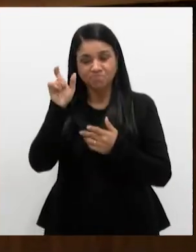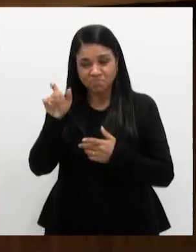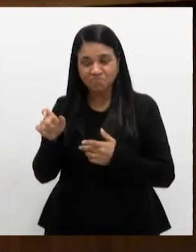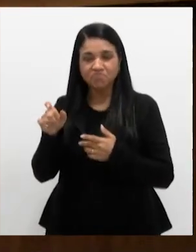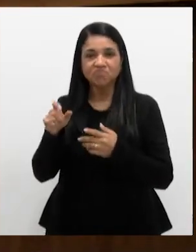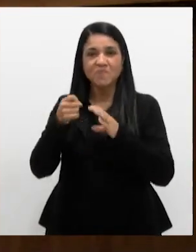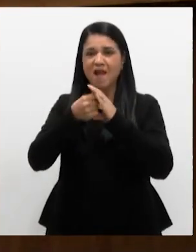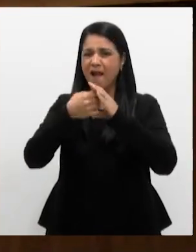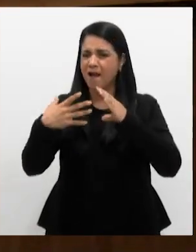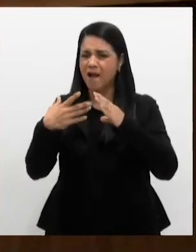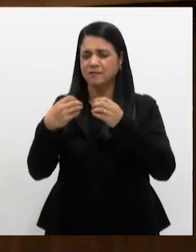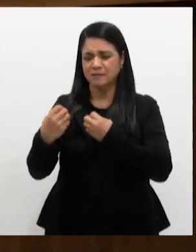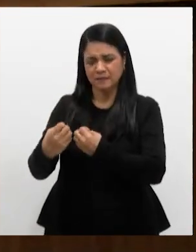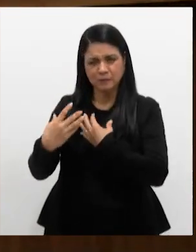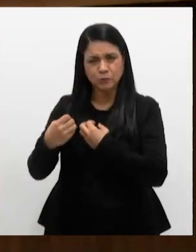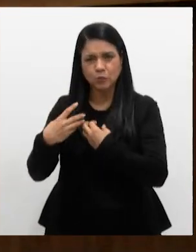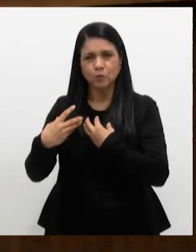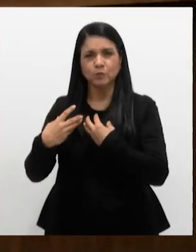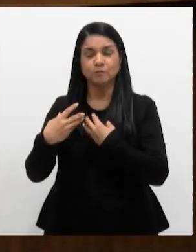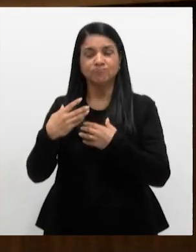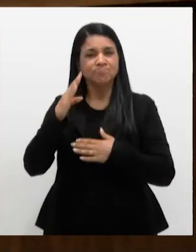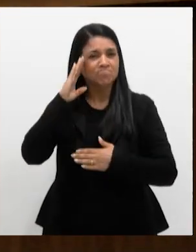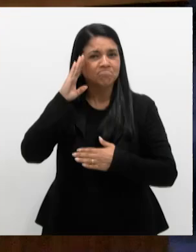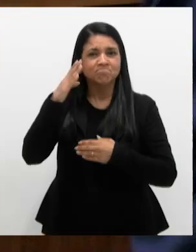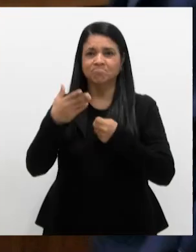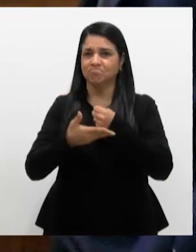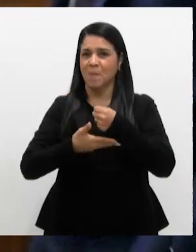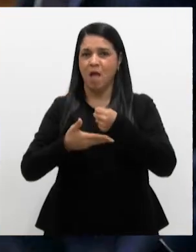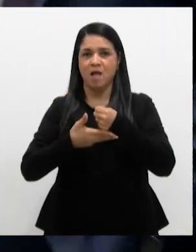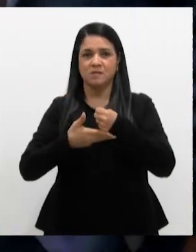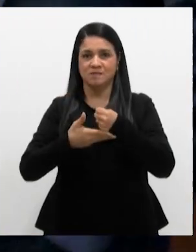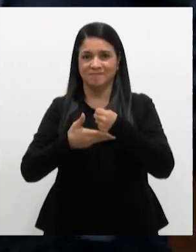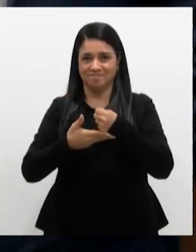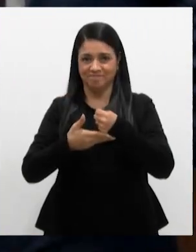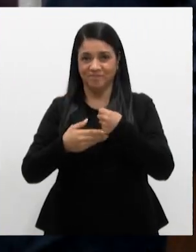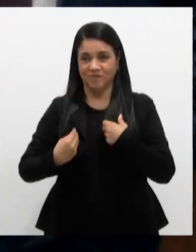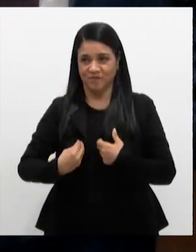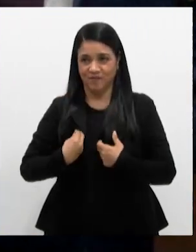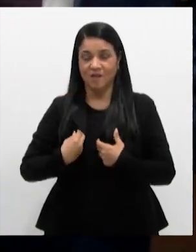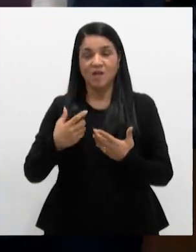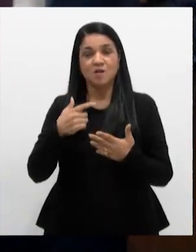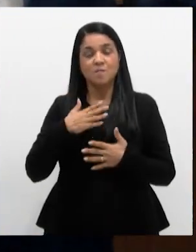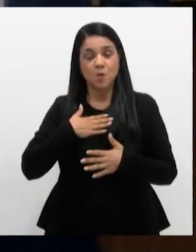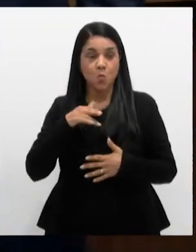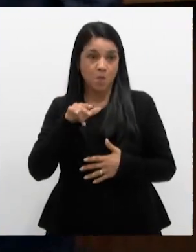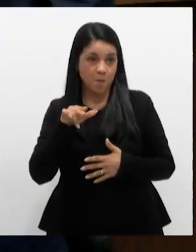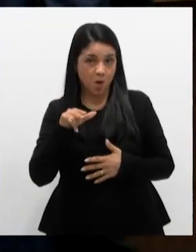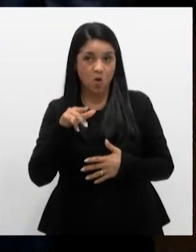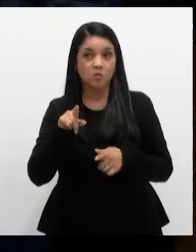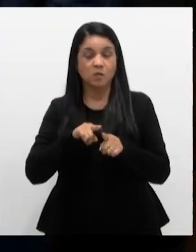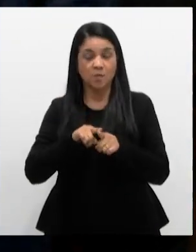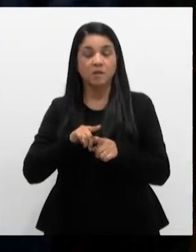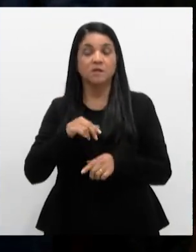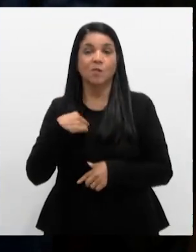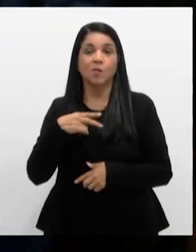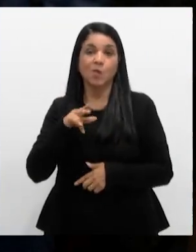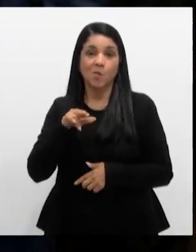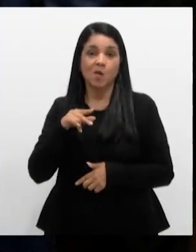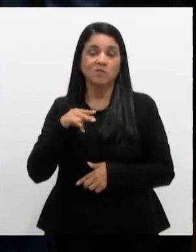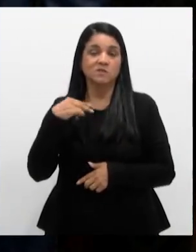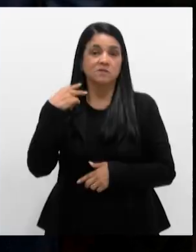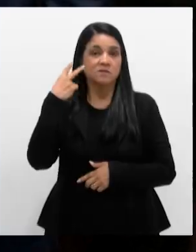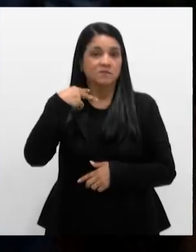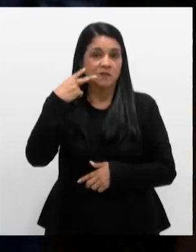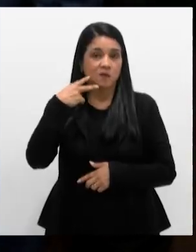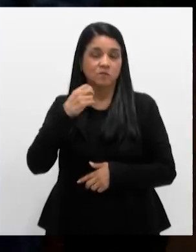deram caráter, nos ensinaram os bons princípios, e a gente só tem a agradecer. Está eu aqui, meu irmão, tem meu outro irmão em São Gonçalo, vereador. Então, a gente só tem a